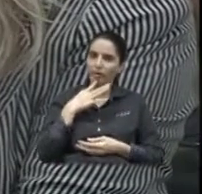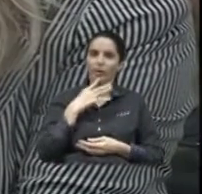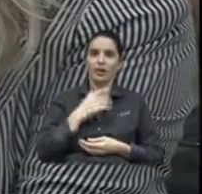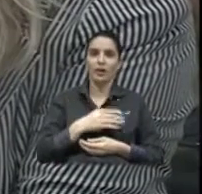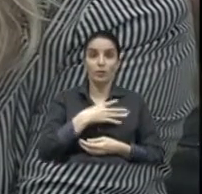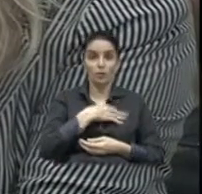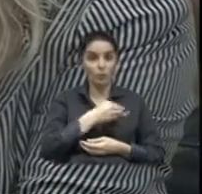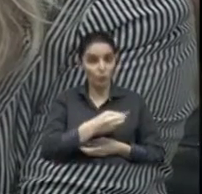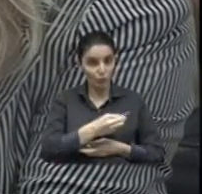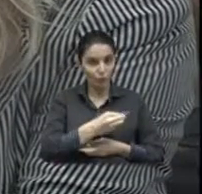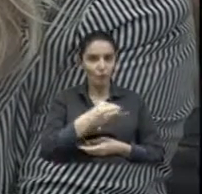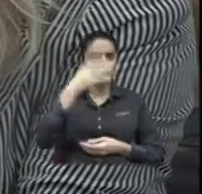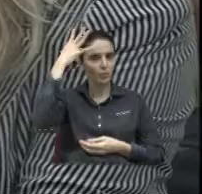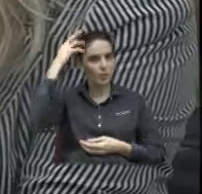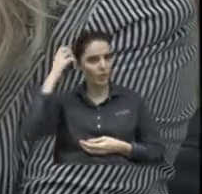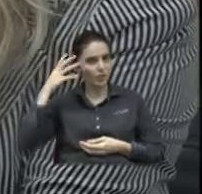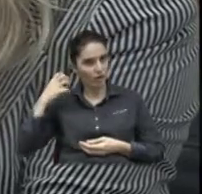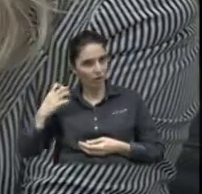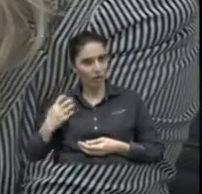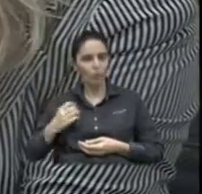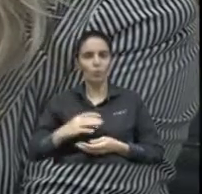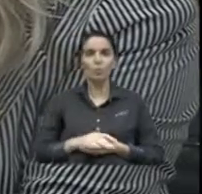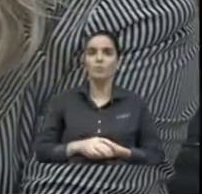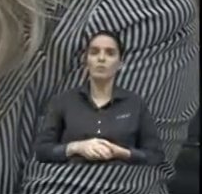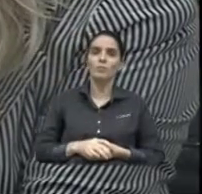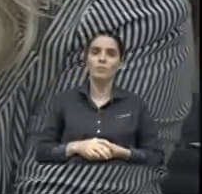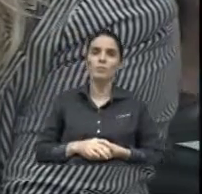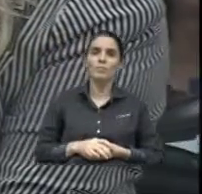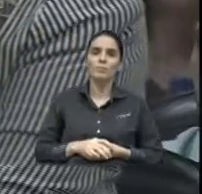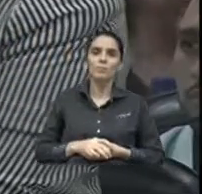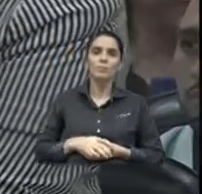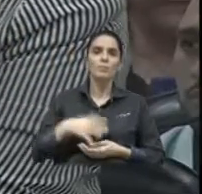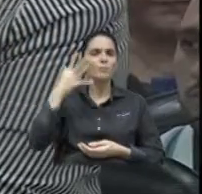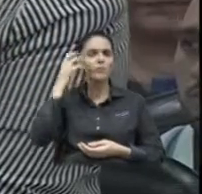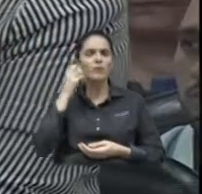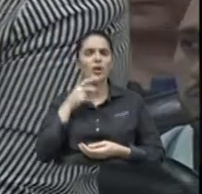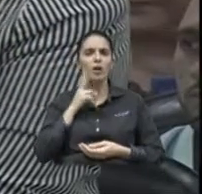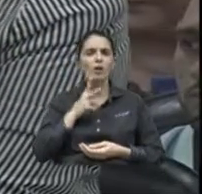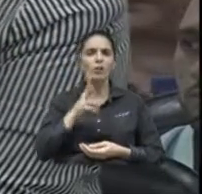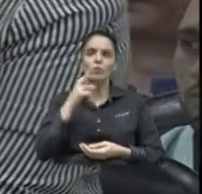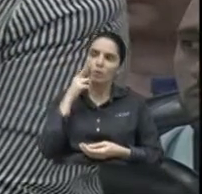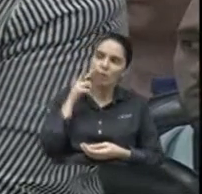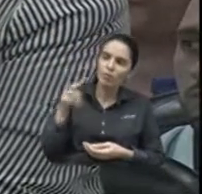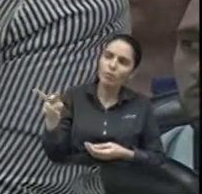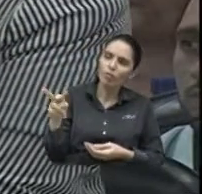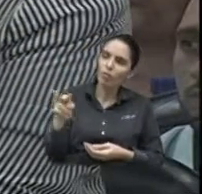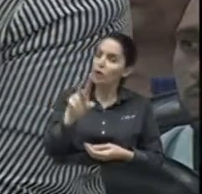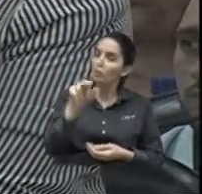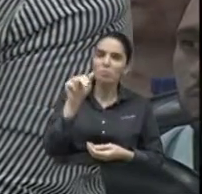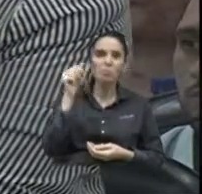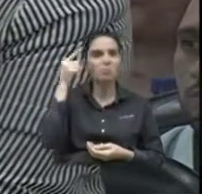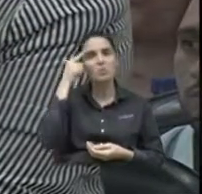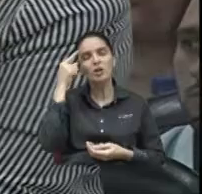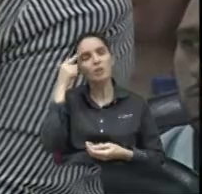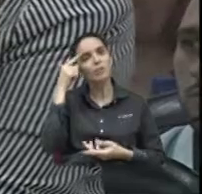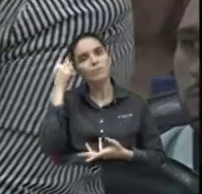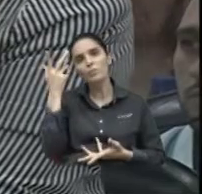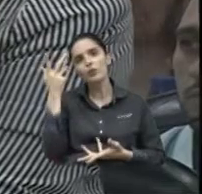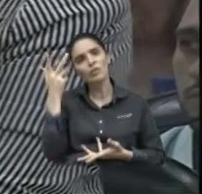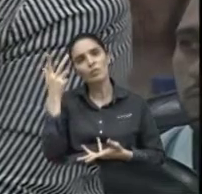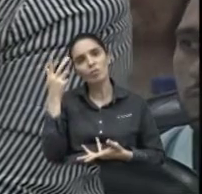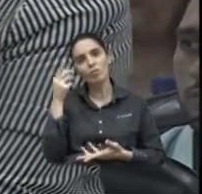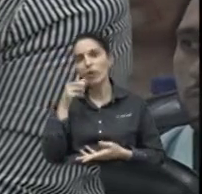mais velha, o mais novo. E eu sempre olhei para ele assim... Nunca me passou pela cabeça que ele não